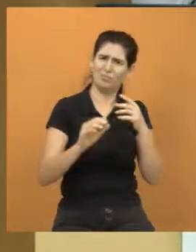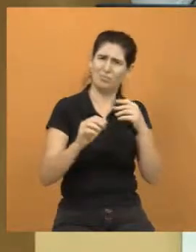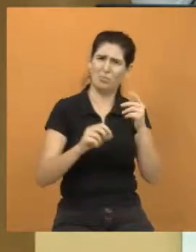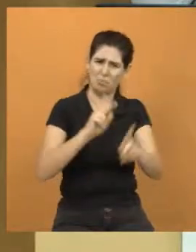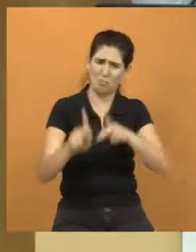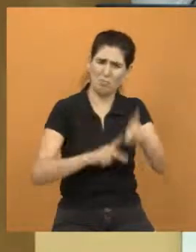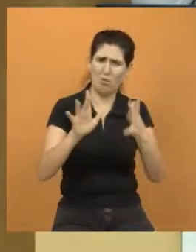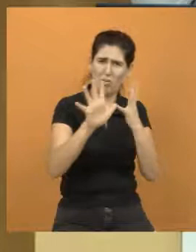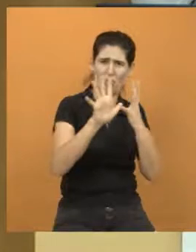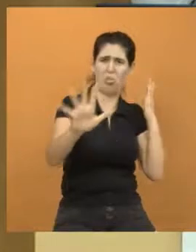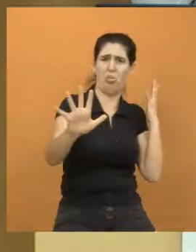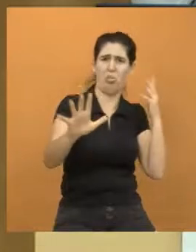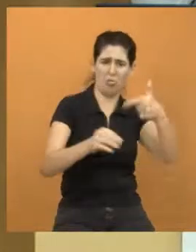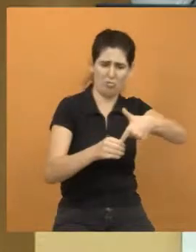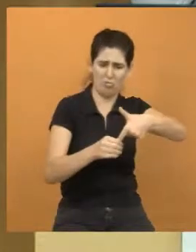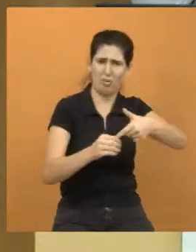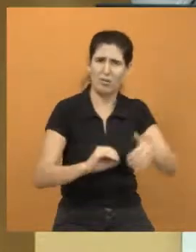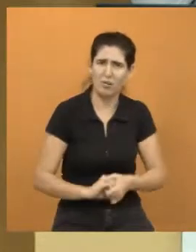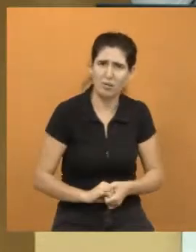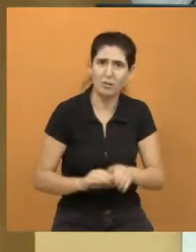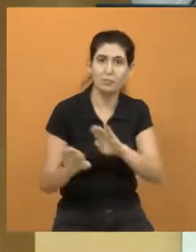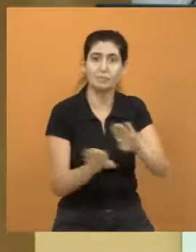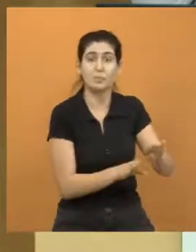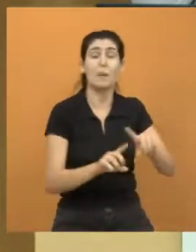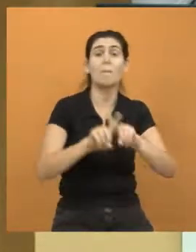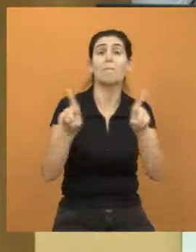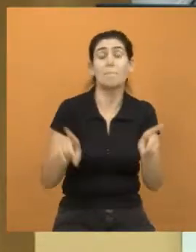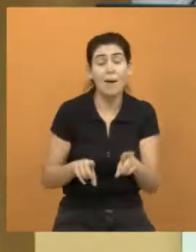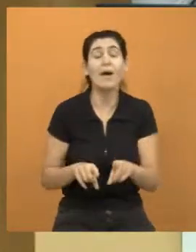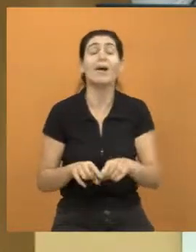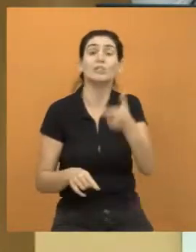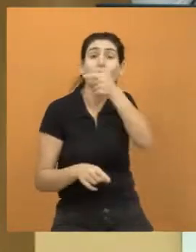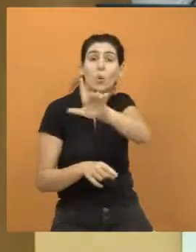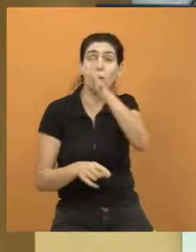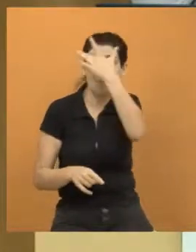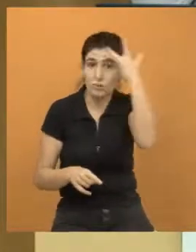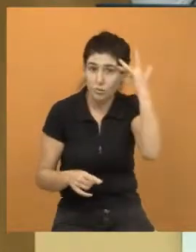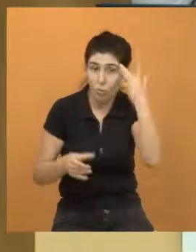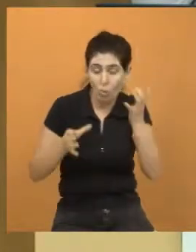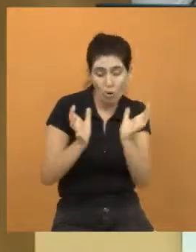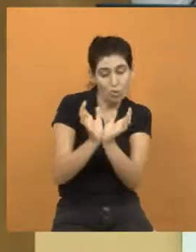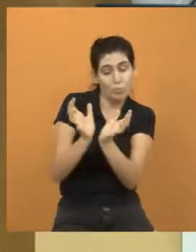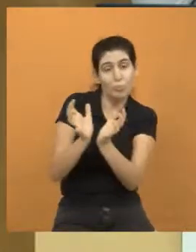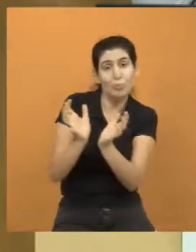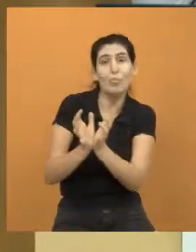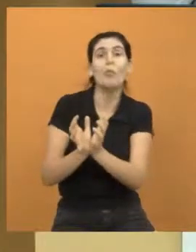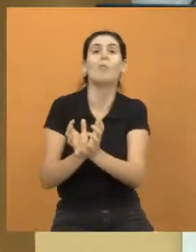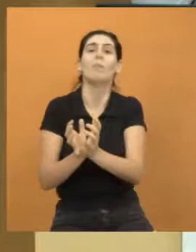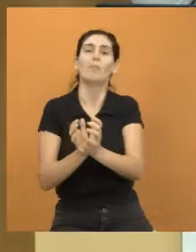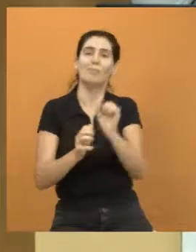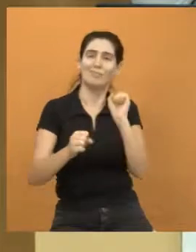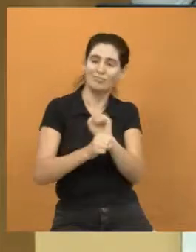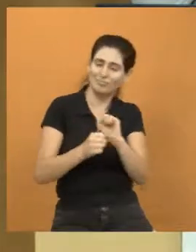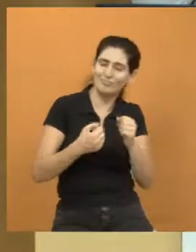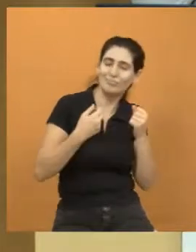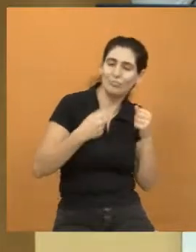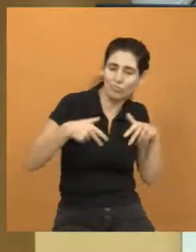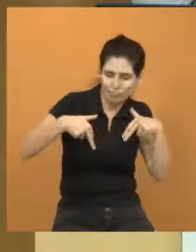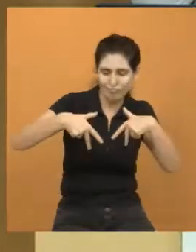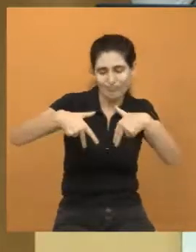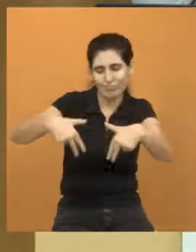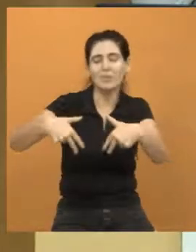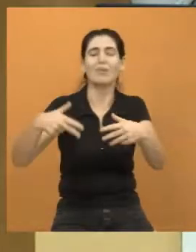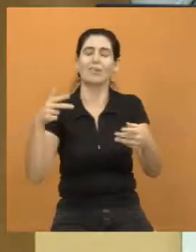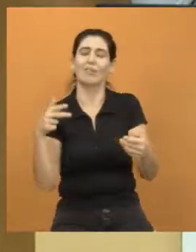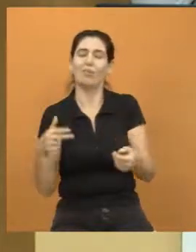a solidariedade nesses pontos de parada, de concentração dos caminhoneiros. A gente, lógico, que sempre